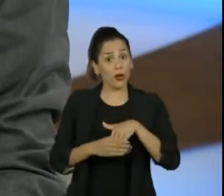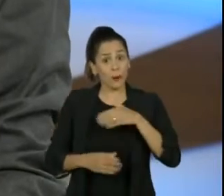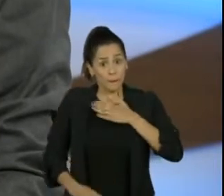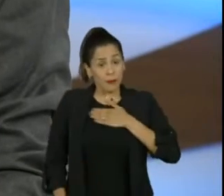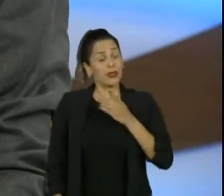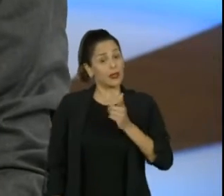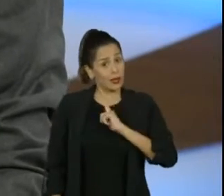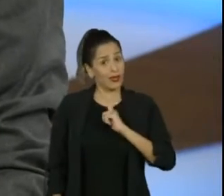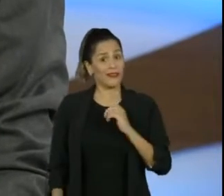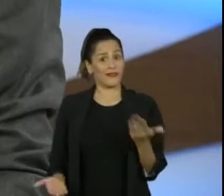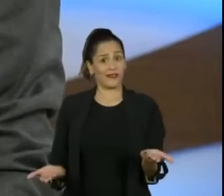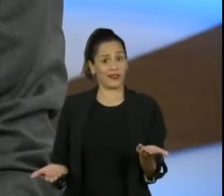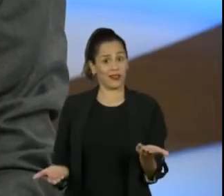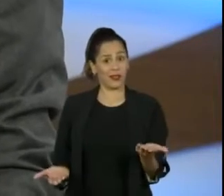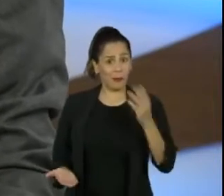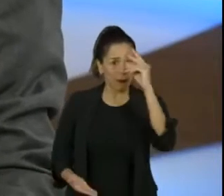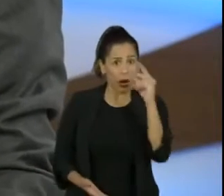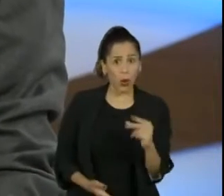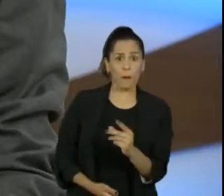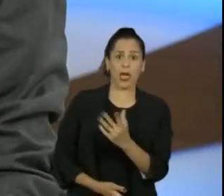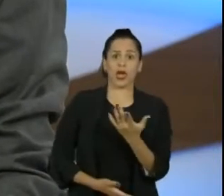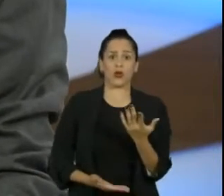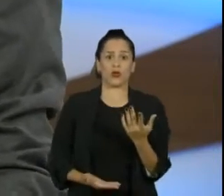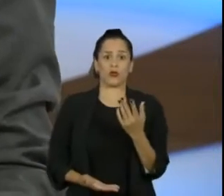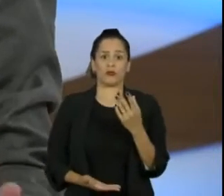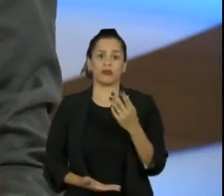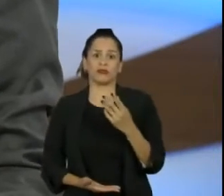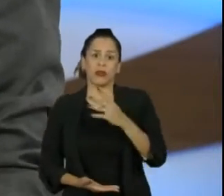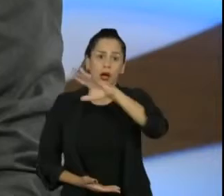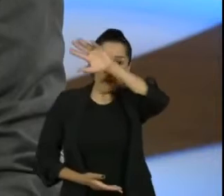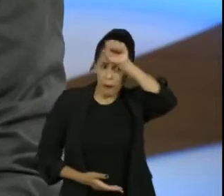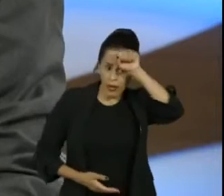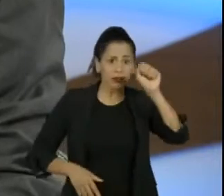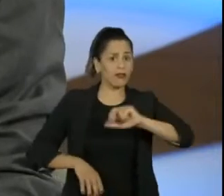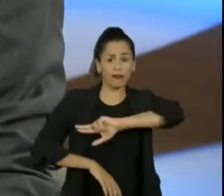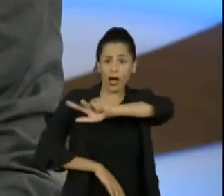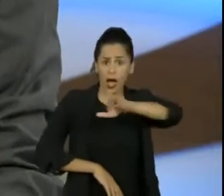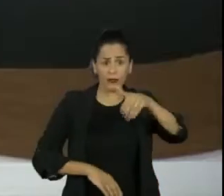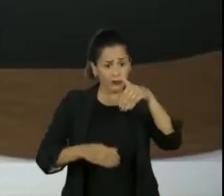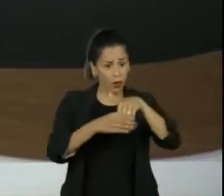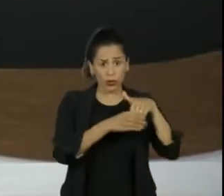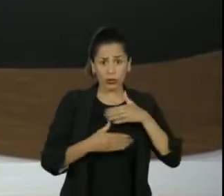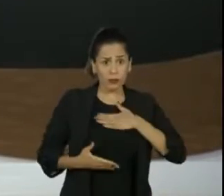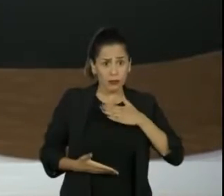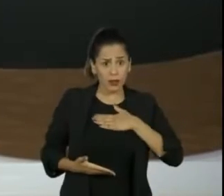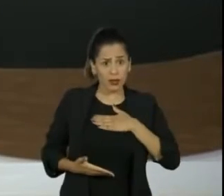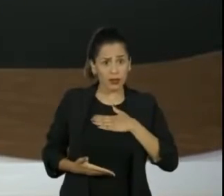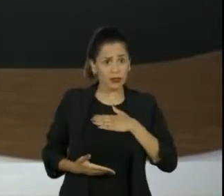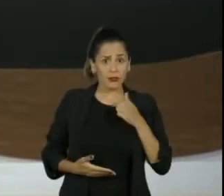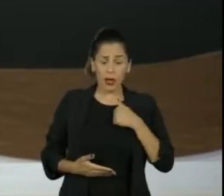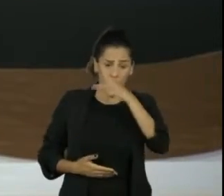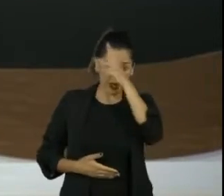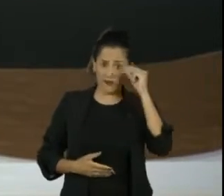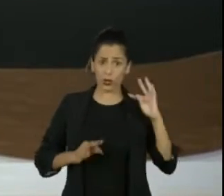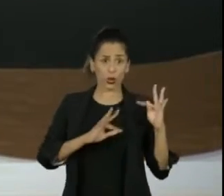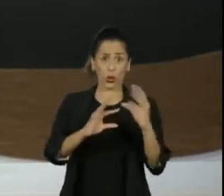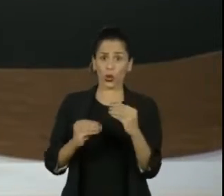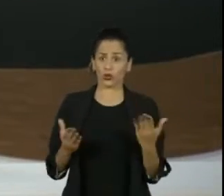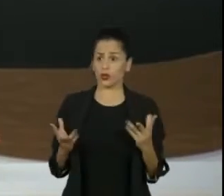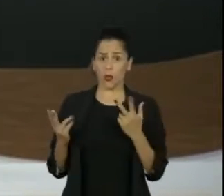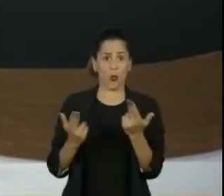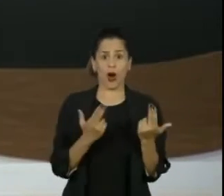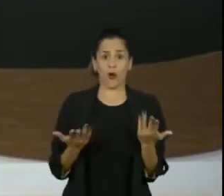de macumbeiro, eu tive voto de todo mundo, pô. Eu sou prefeito de todo mundo. Prefeito, tem uma questão muito controversa